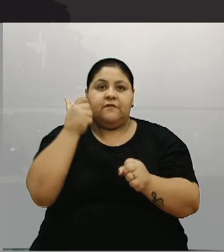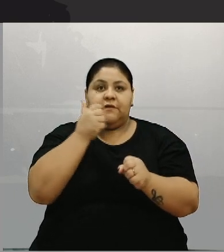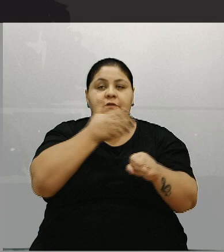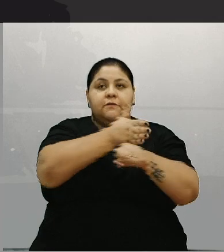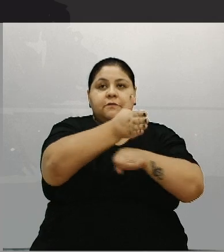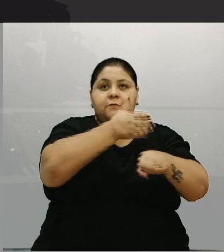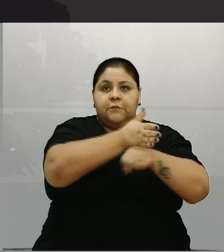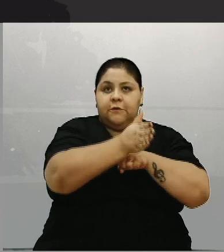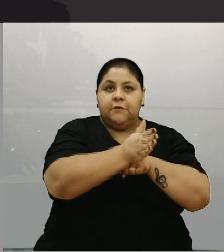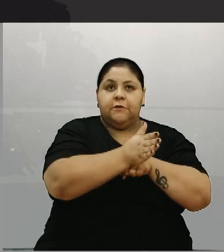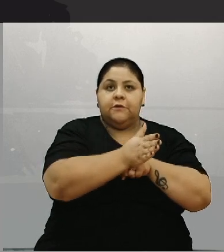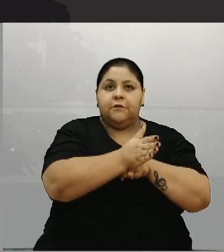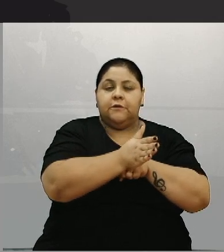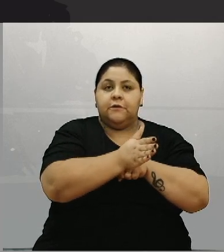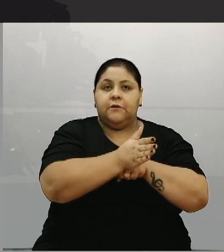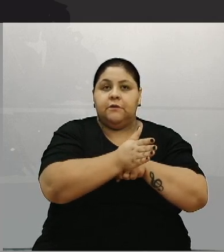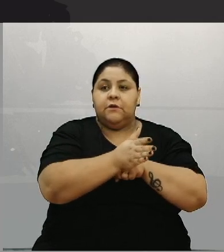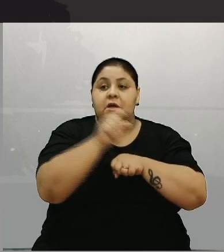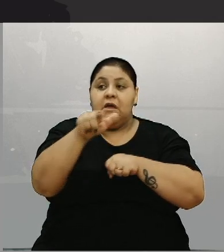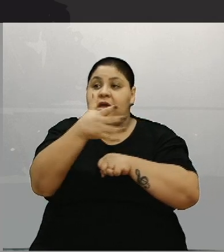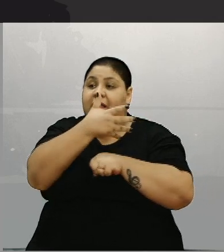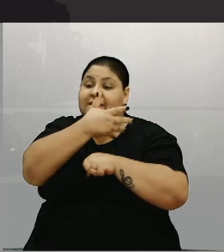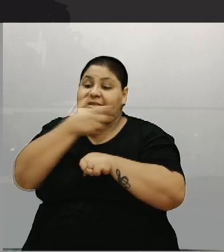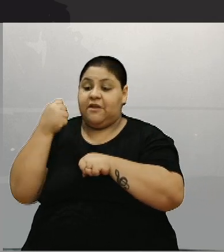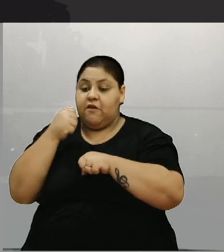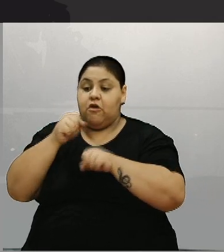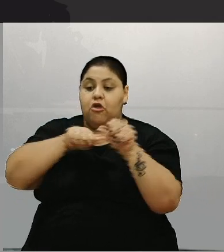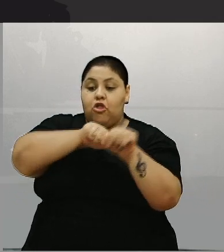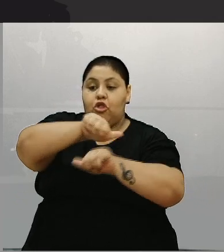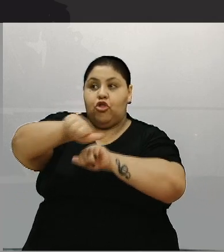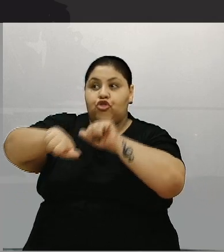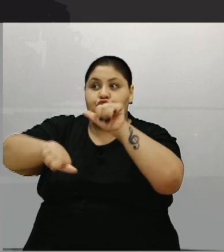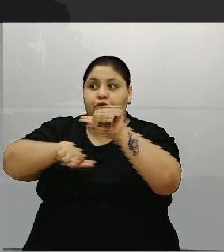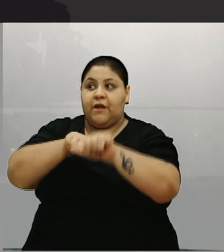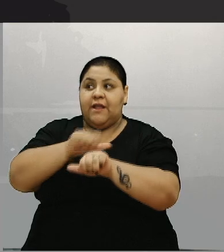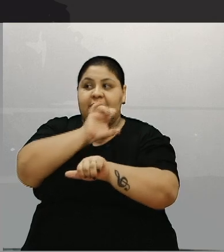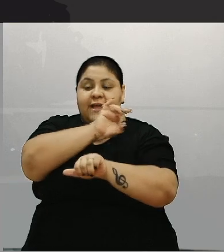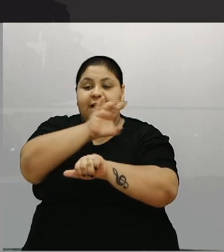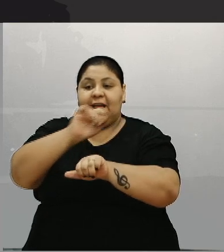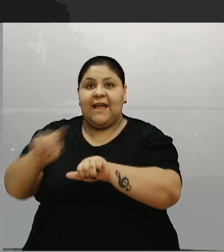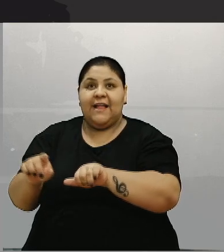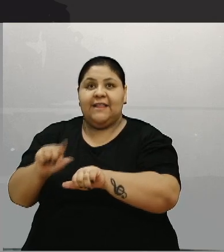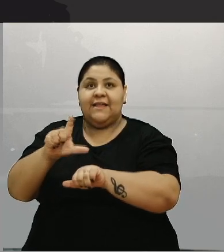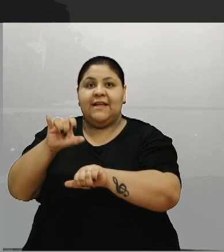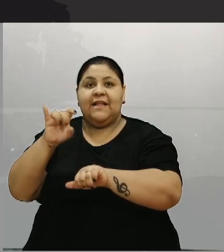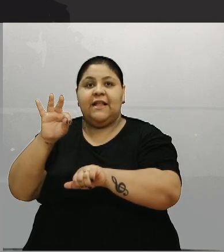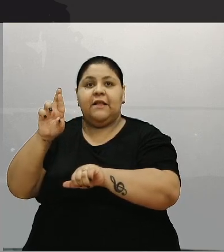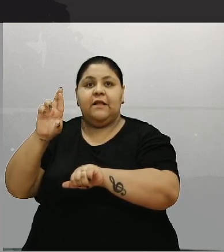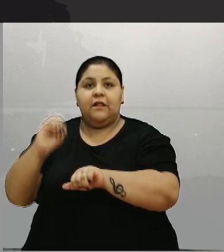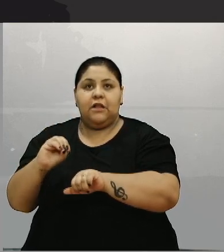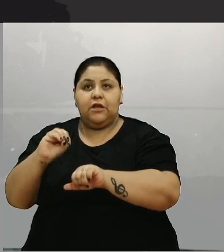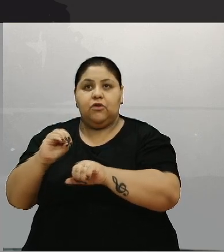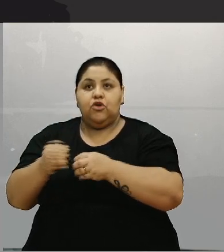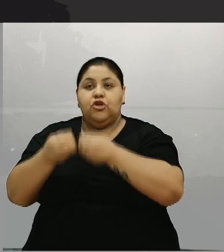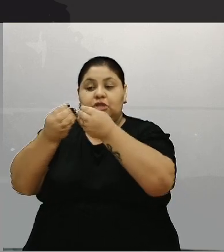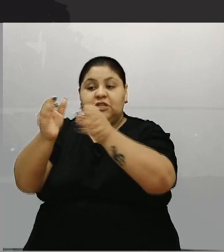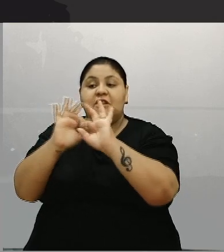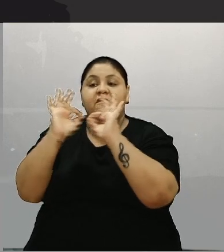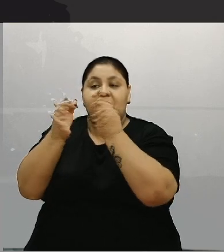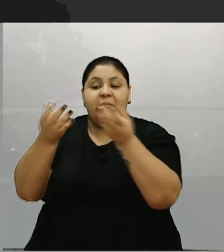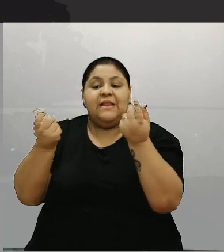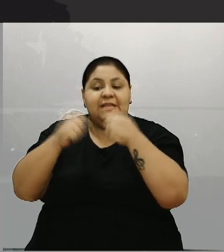de cerveja, e essa cerveja vai ser trocada litro a litro por mantimentos que também vão ser destinados às famílias